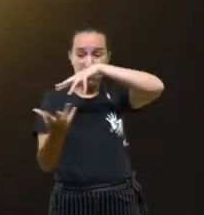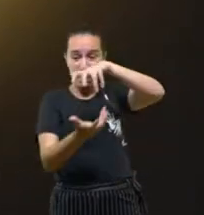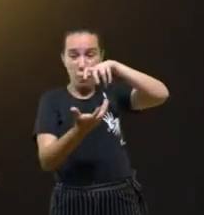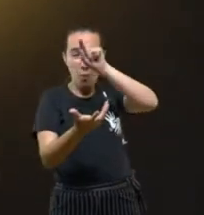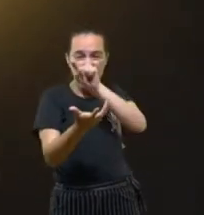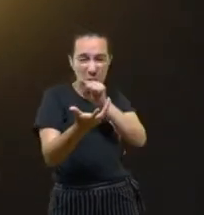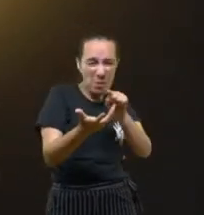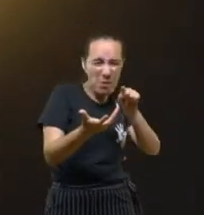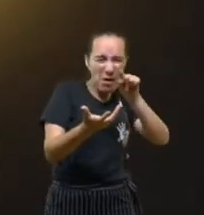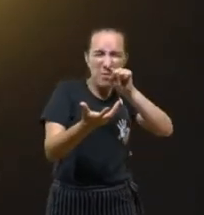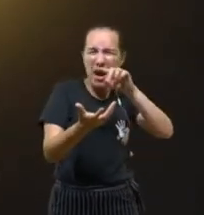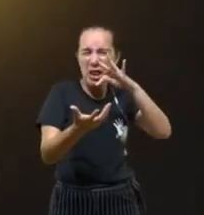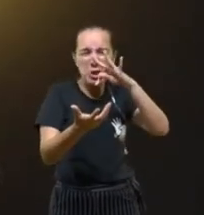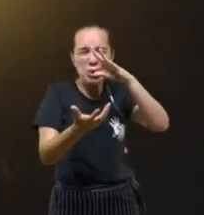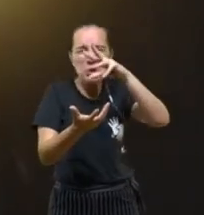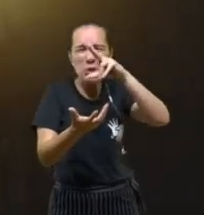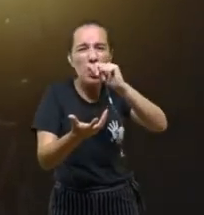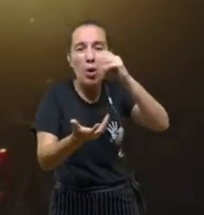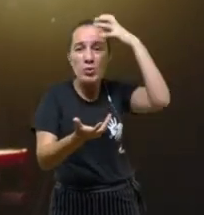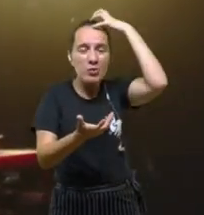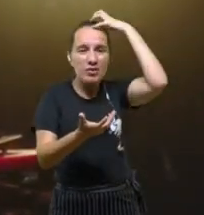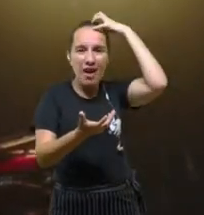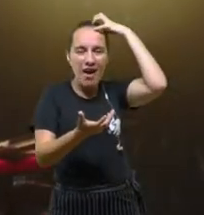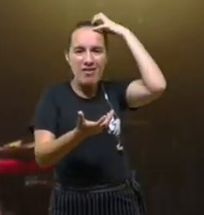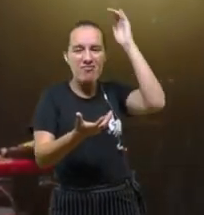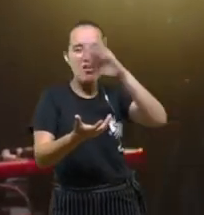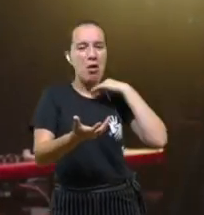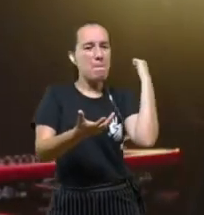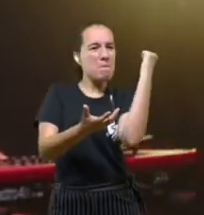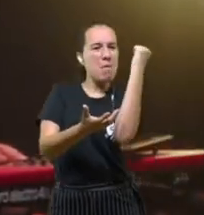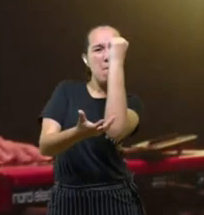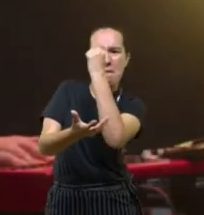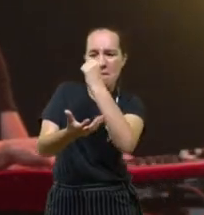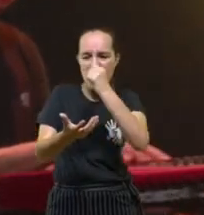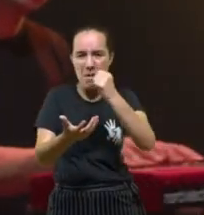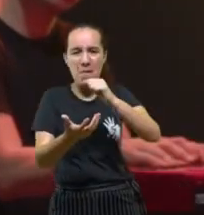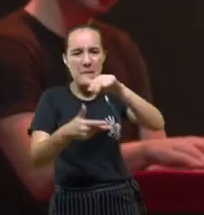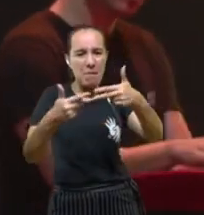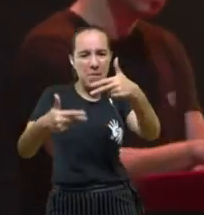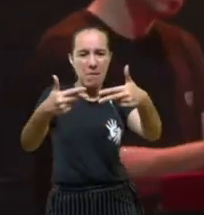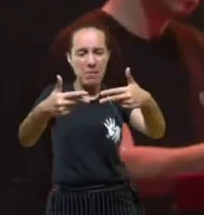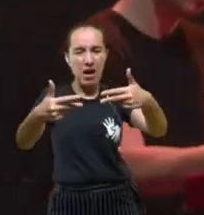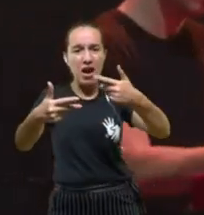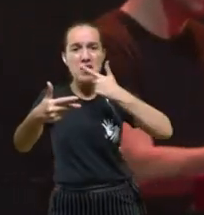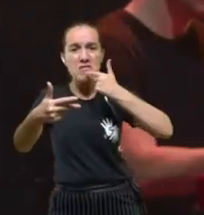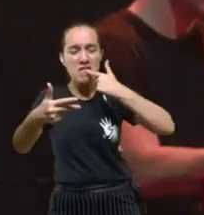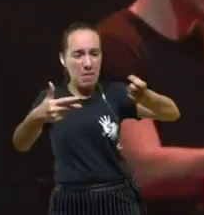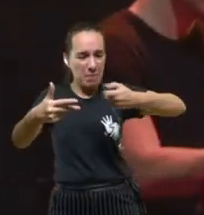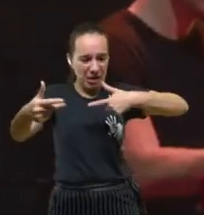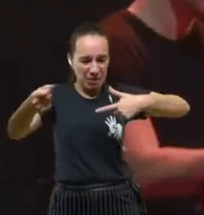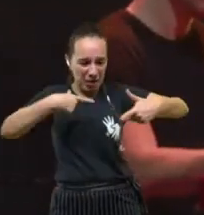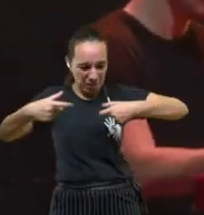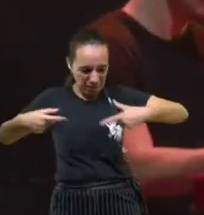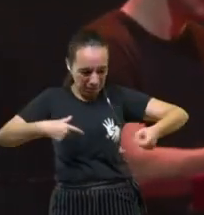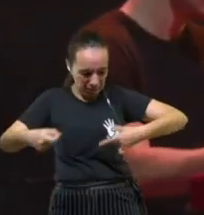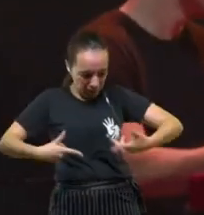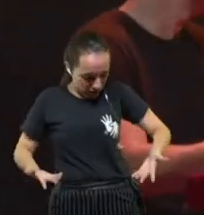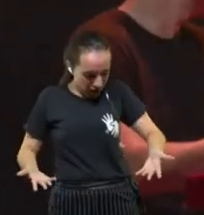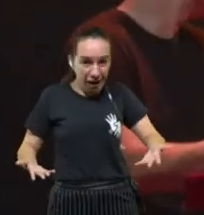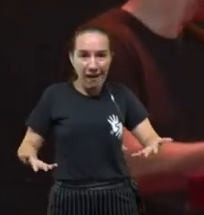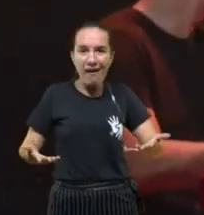Que violência! Como isso pode ser amor? Eu pensei que Jesus era uma